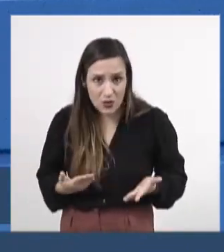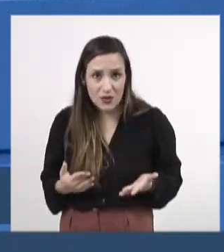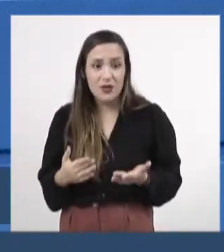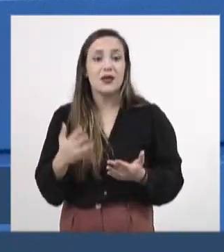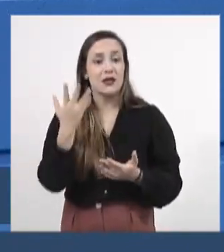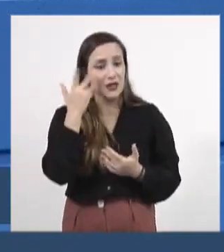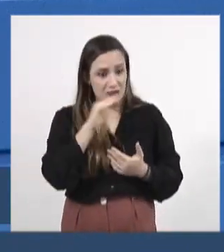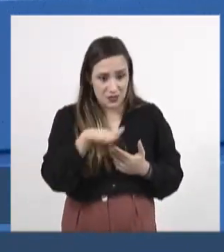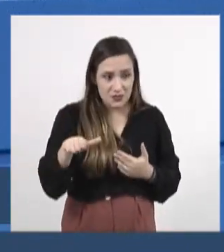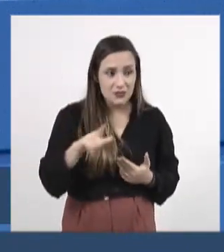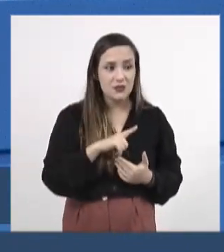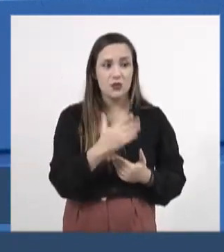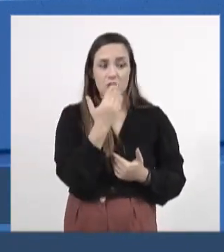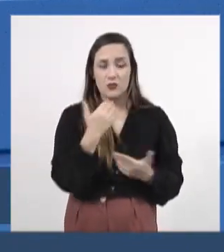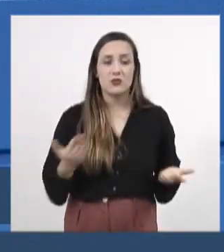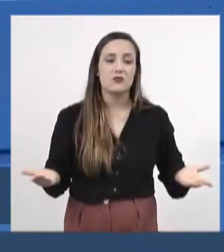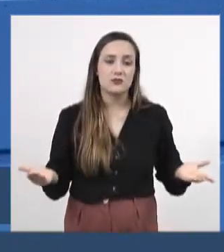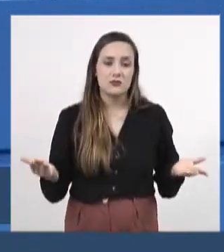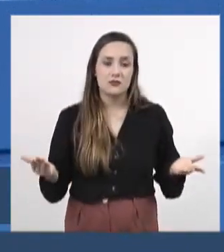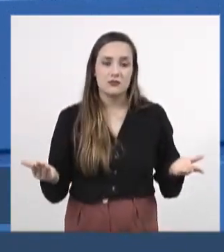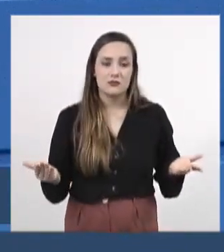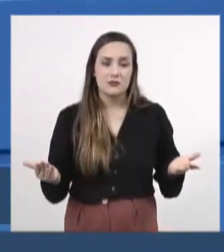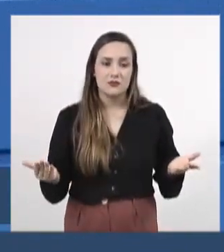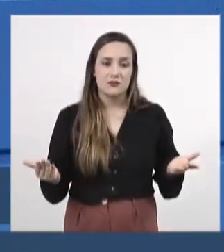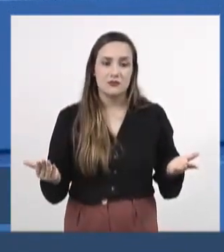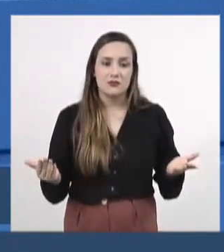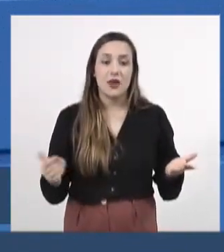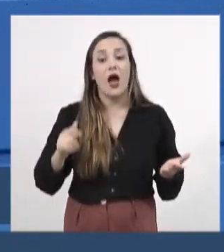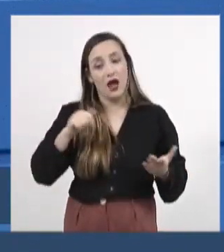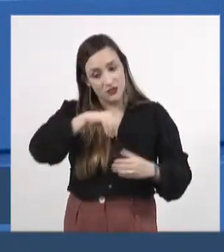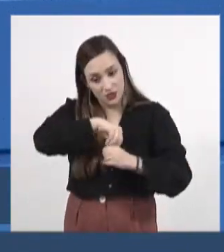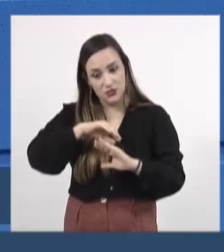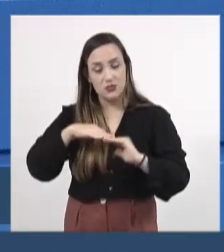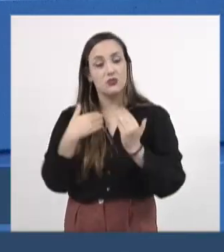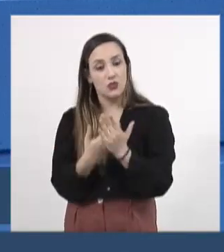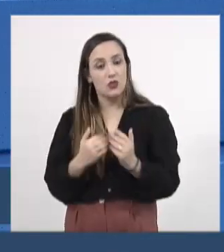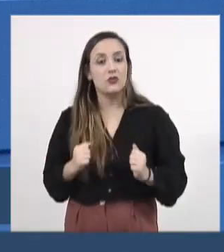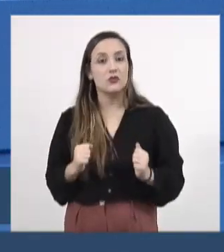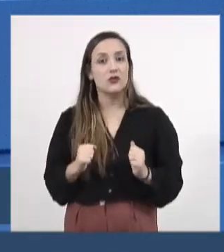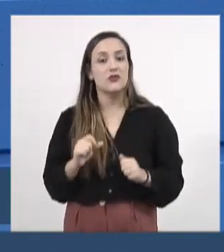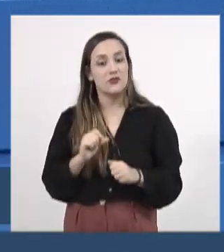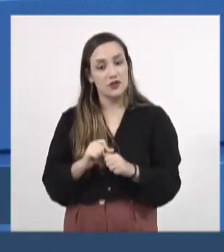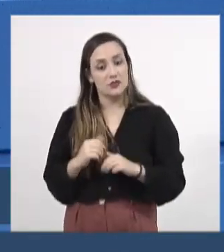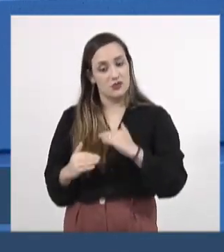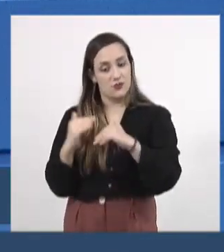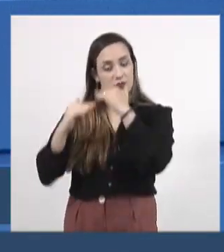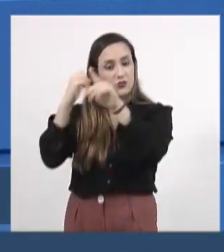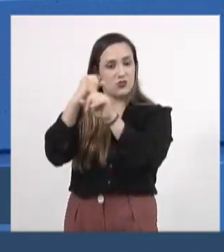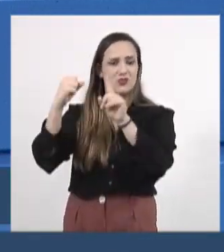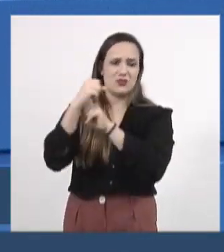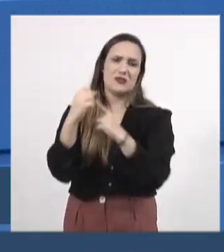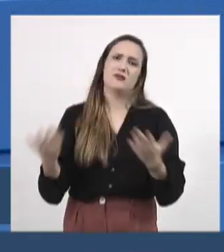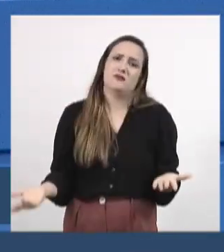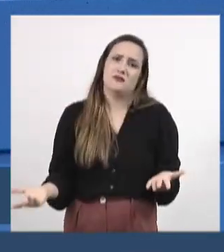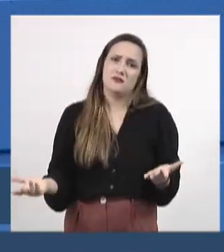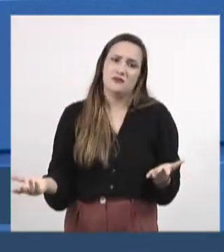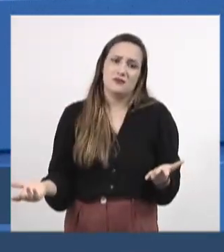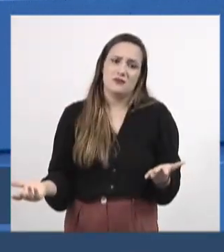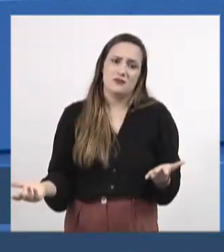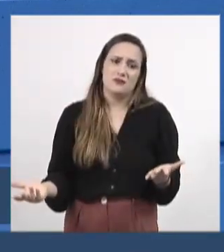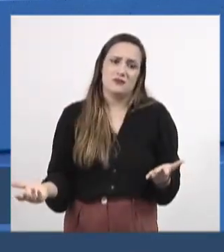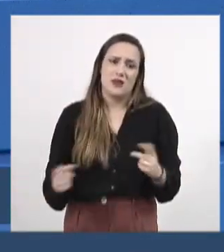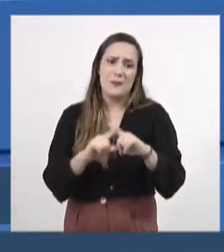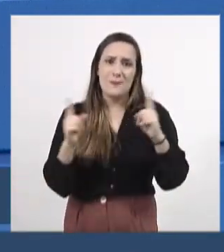se alimentam, é na escola que a gente também faz um trabalho importante do desenvolvimento social da cidade. E o